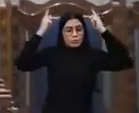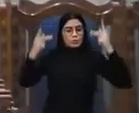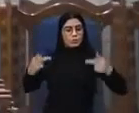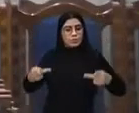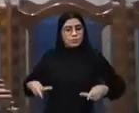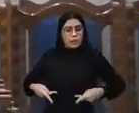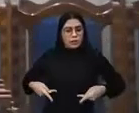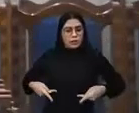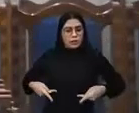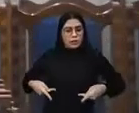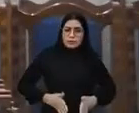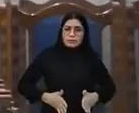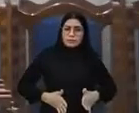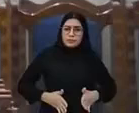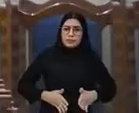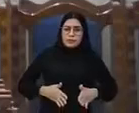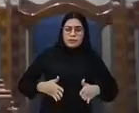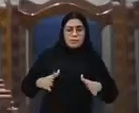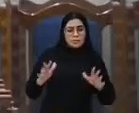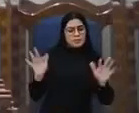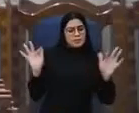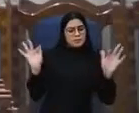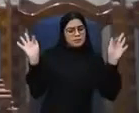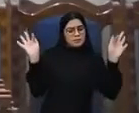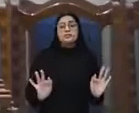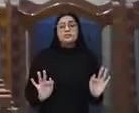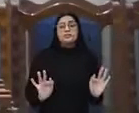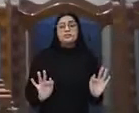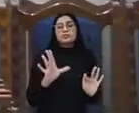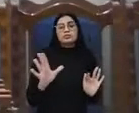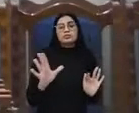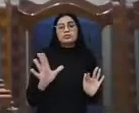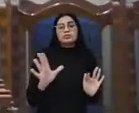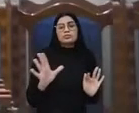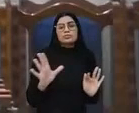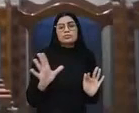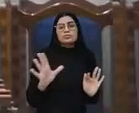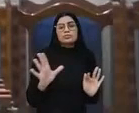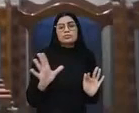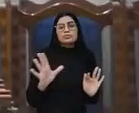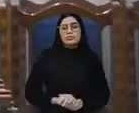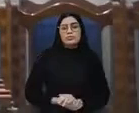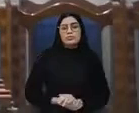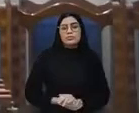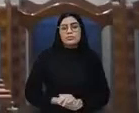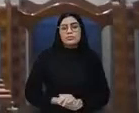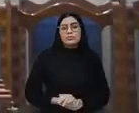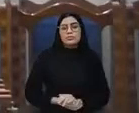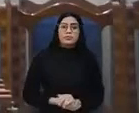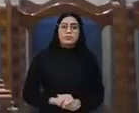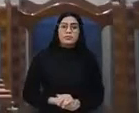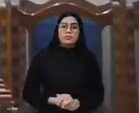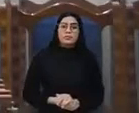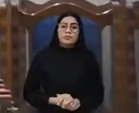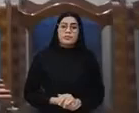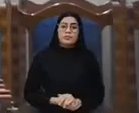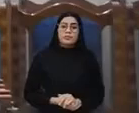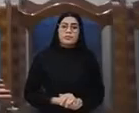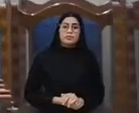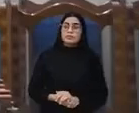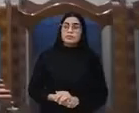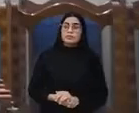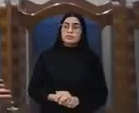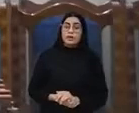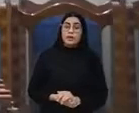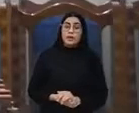ser feliz. Menos levavam as pessoas para Deus. Mas havia